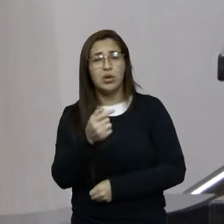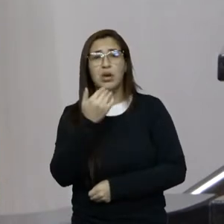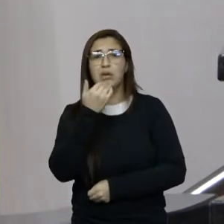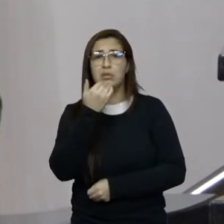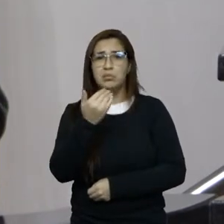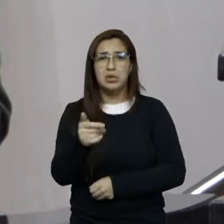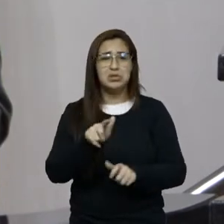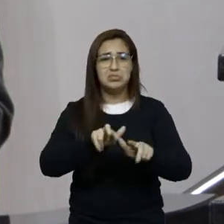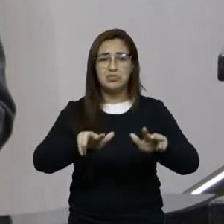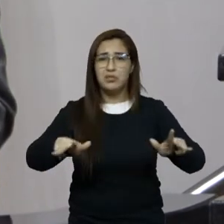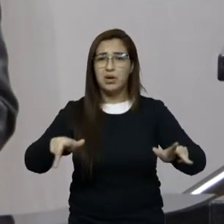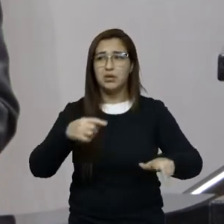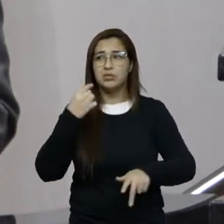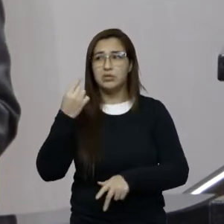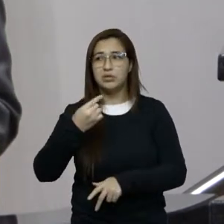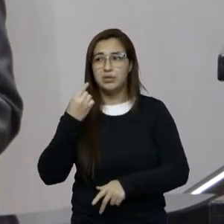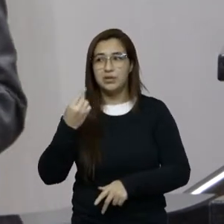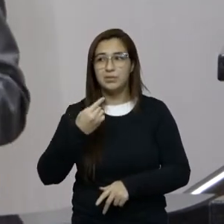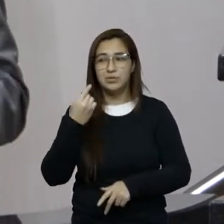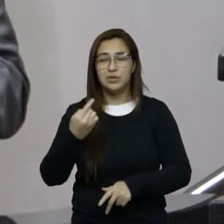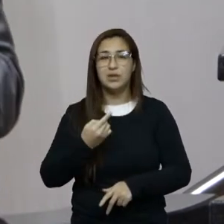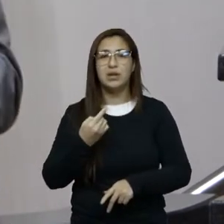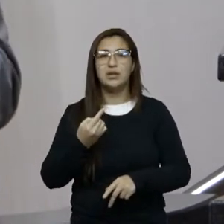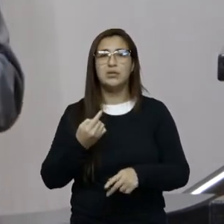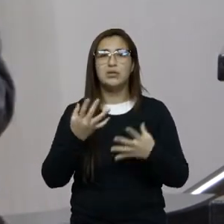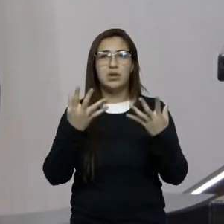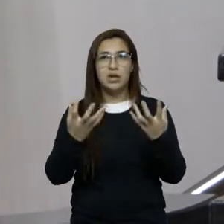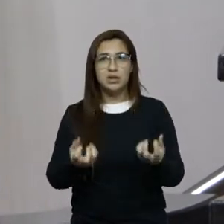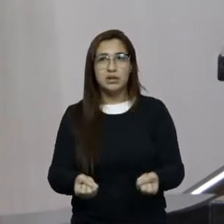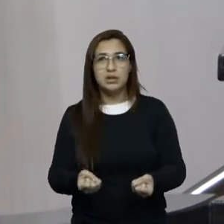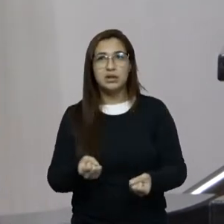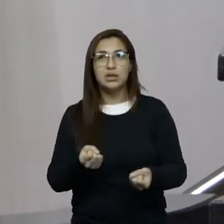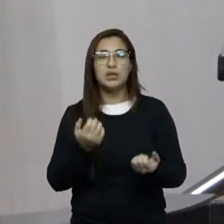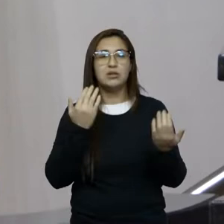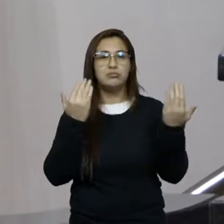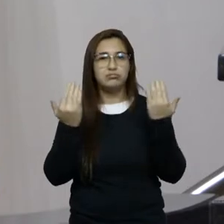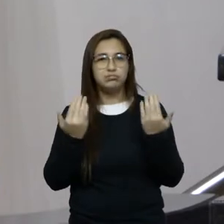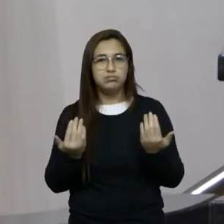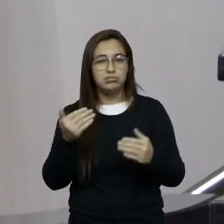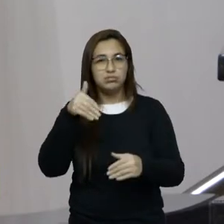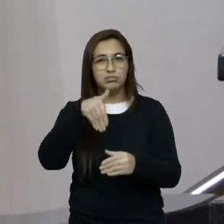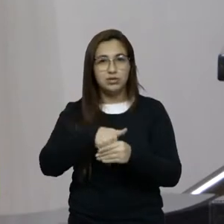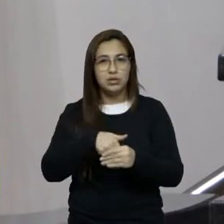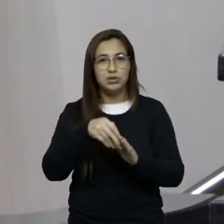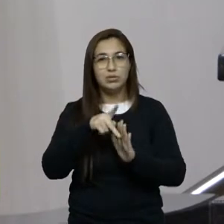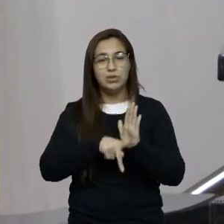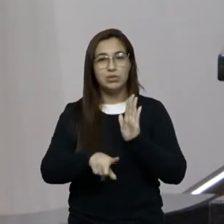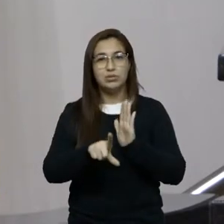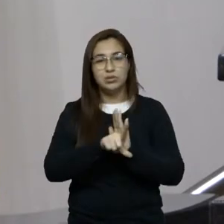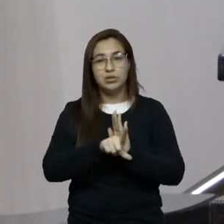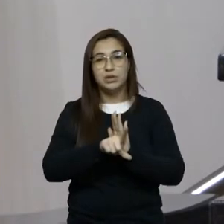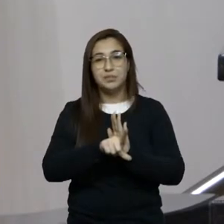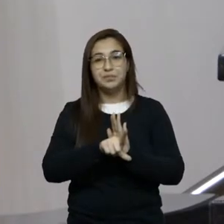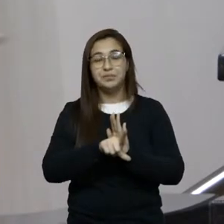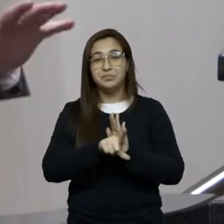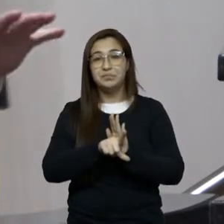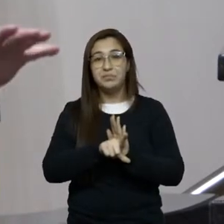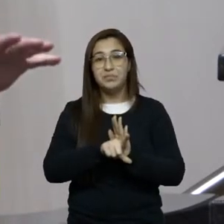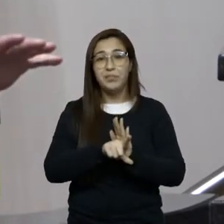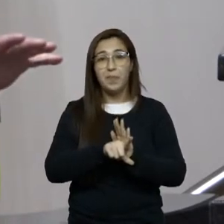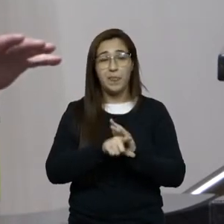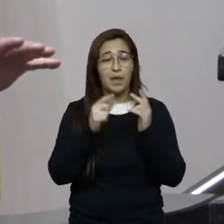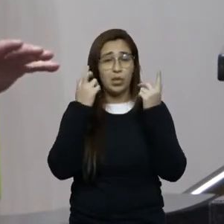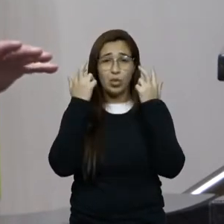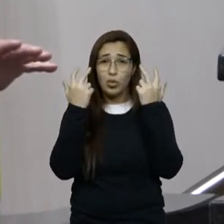Deputados e concedendo visto em mesa do presidente de projeto Lei que aliás é comum